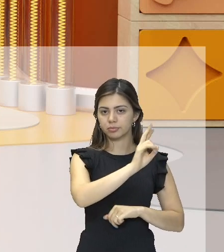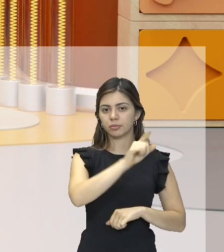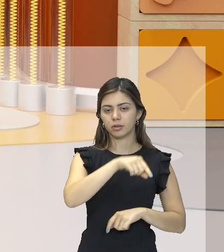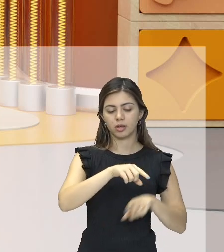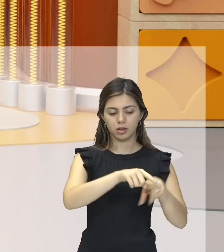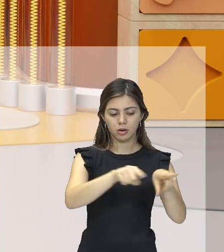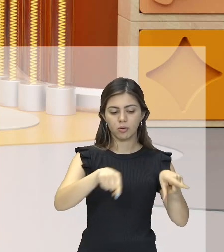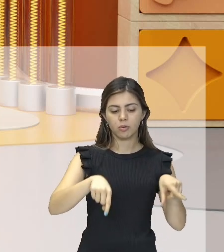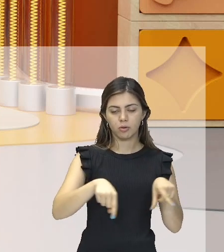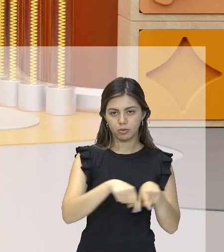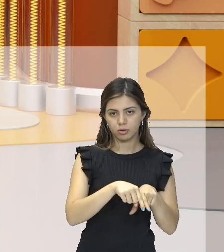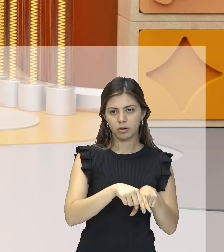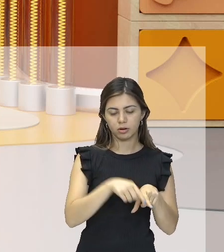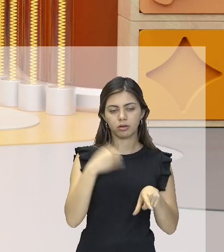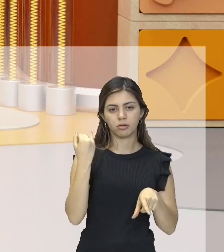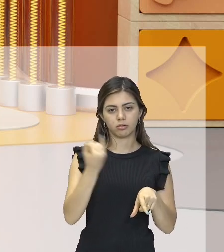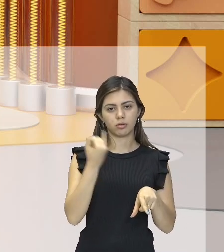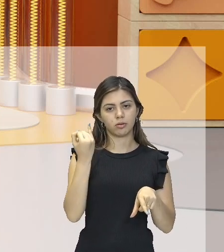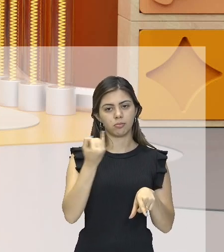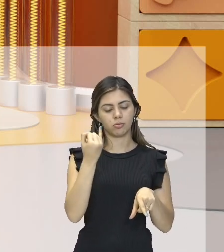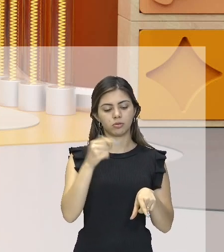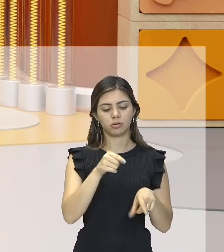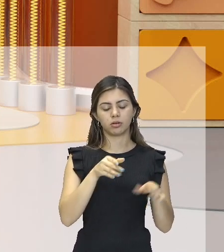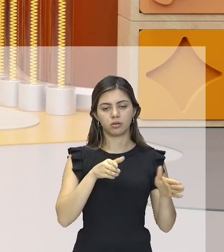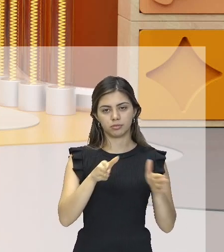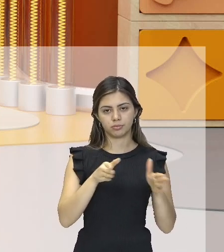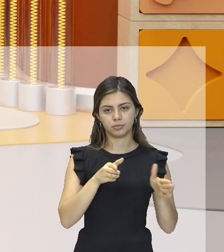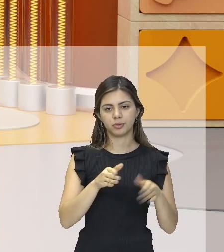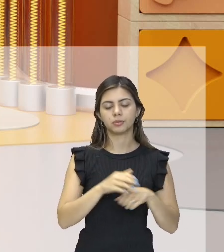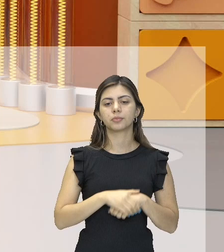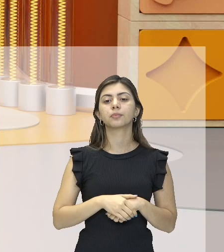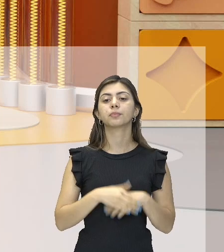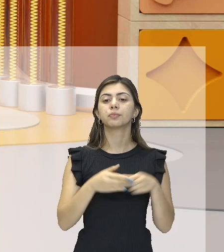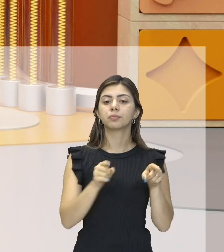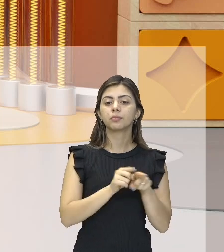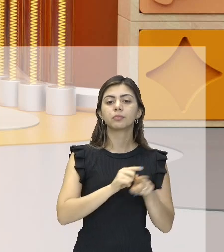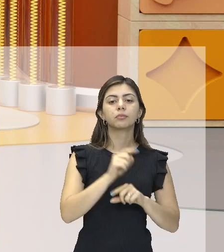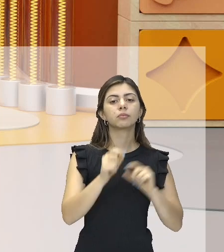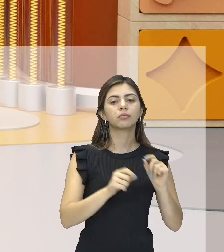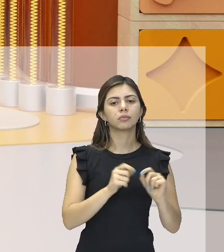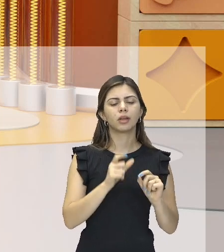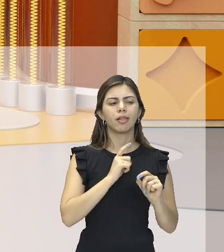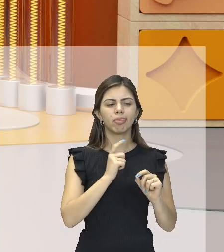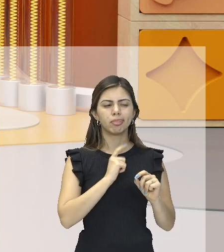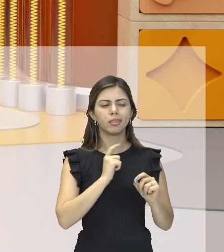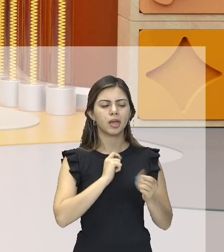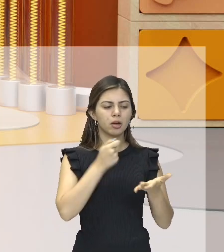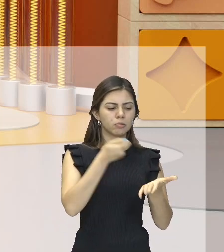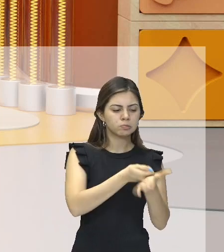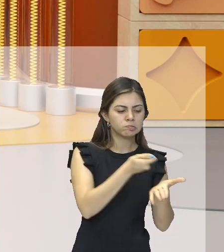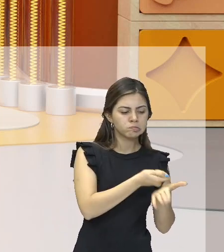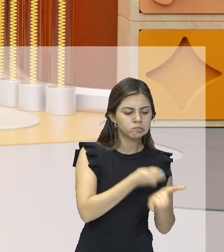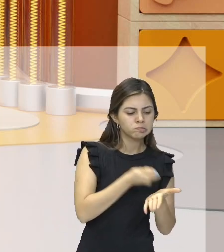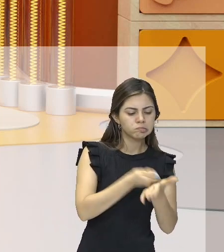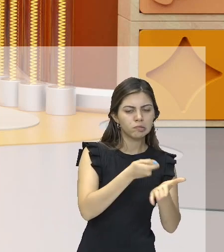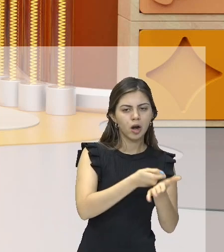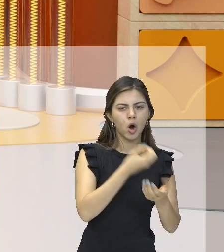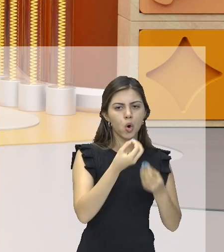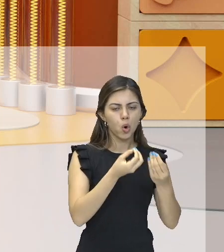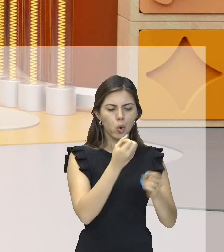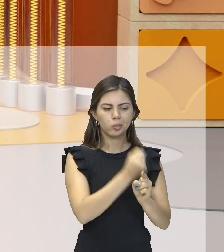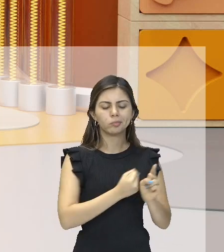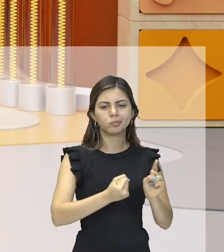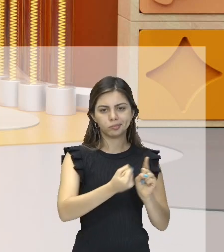territorial bem importante durante este período, vai ter ali uma certa rigidez em relação à sociedade